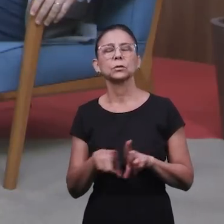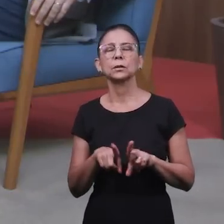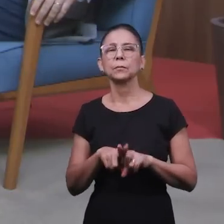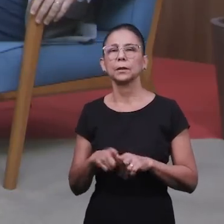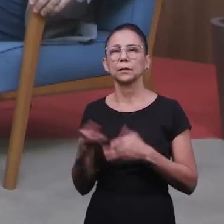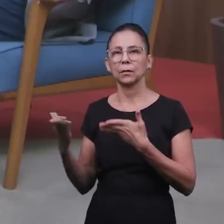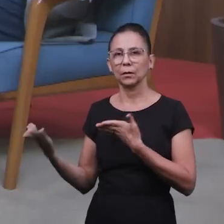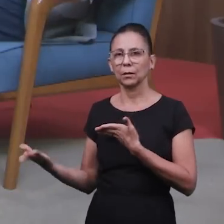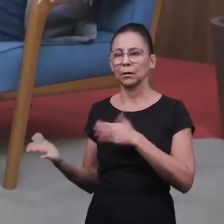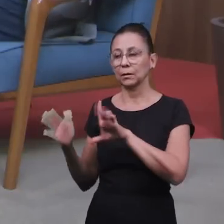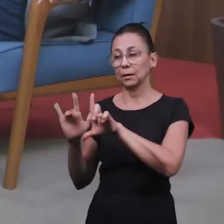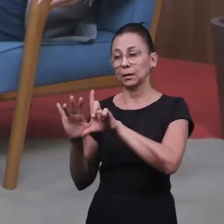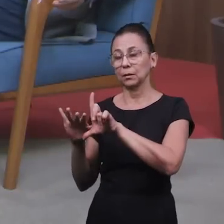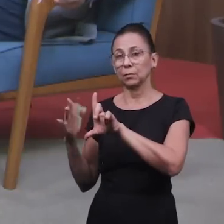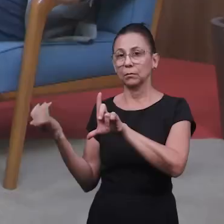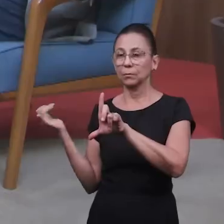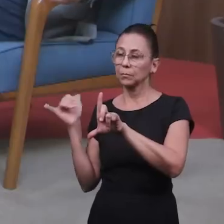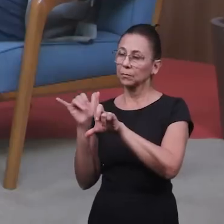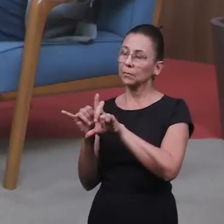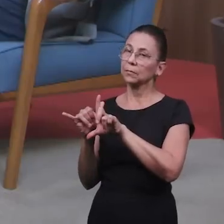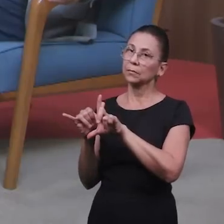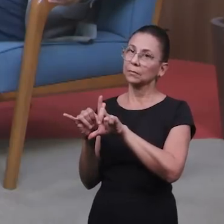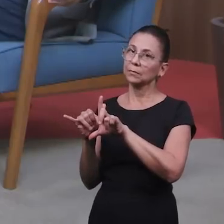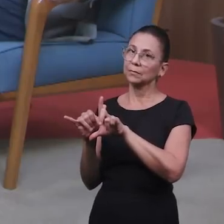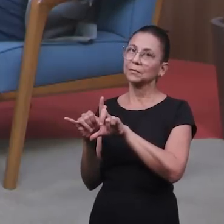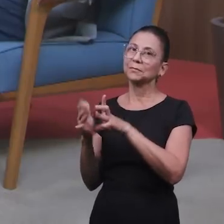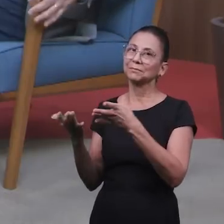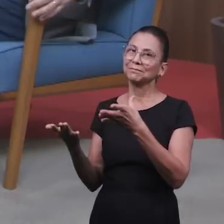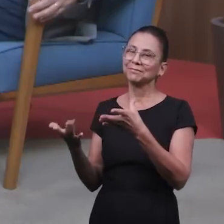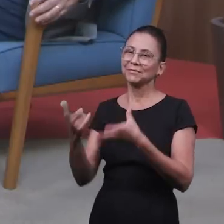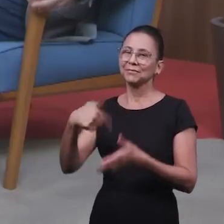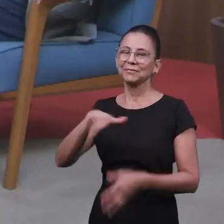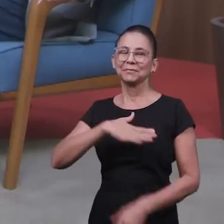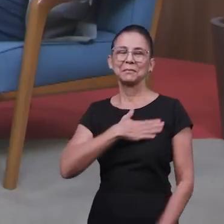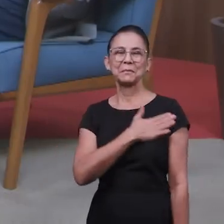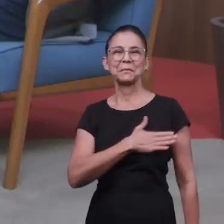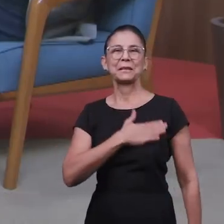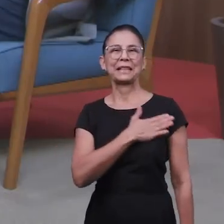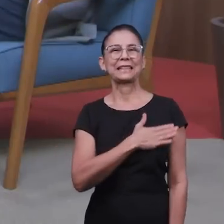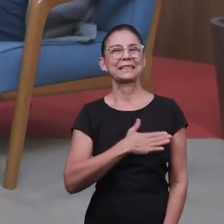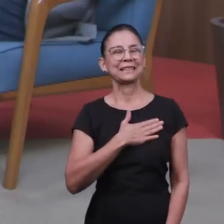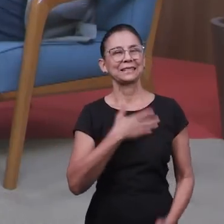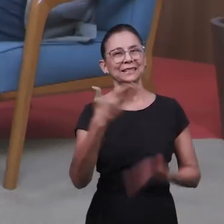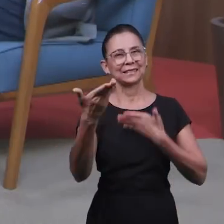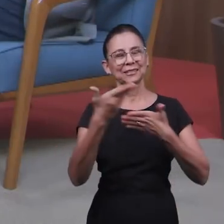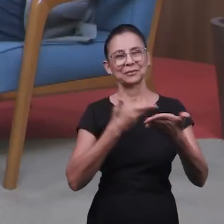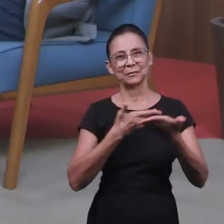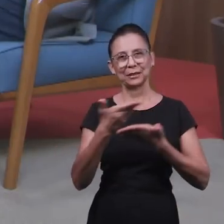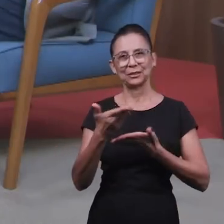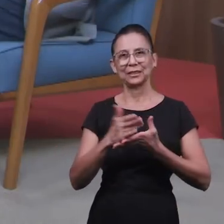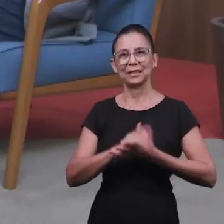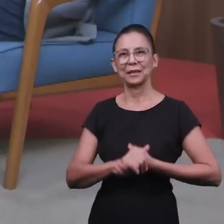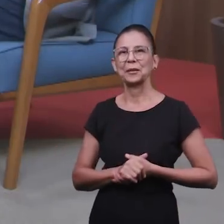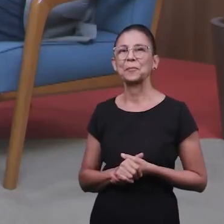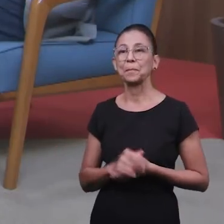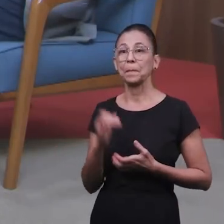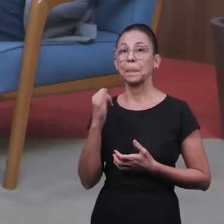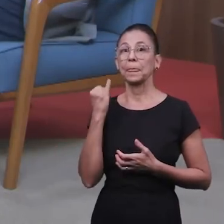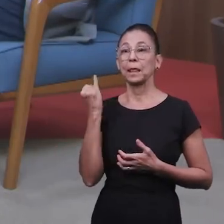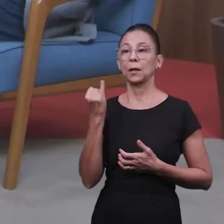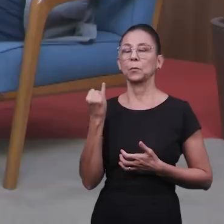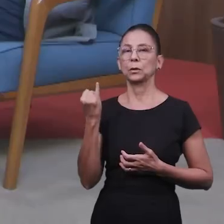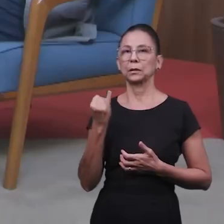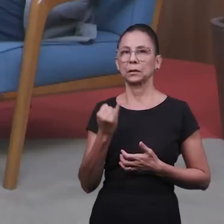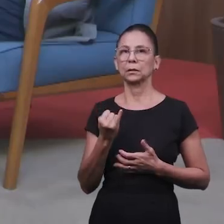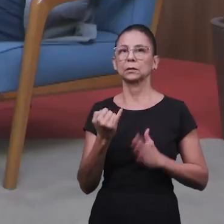celular para o QR Code, você participa e a gente tem o prazer de trazer aqui, de compartilhar com todos a importância do